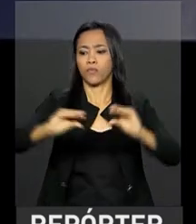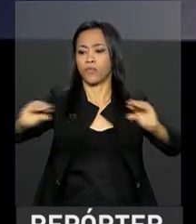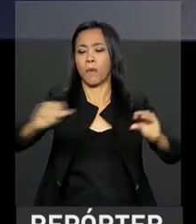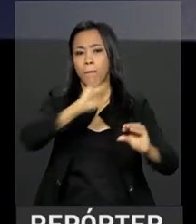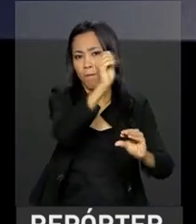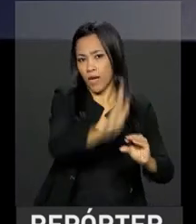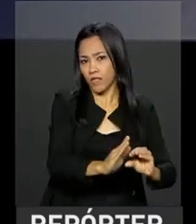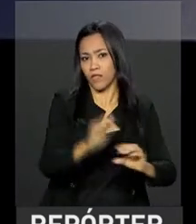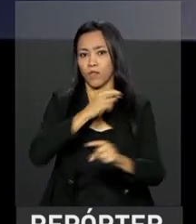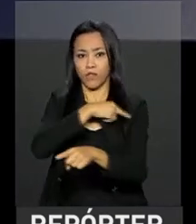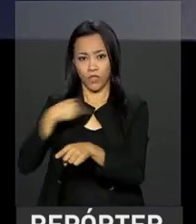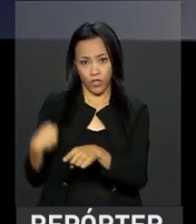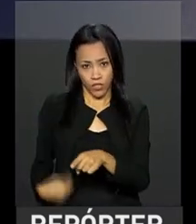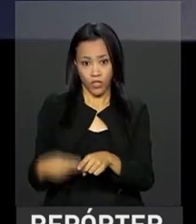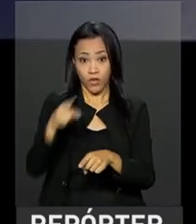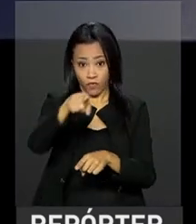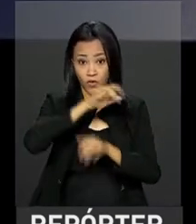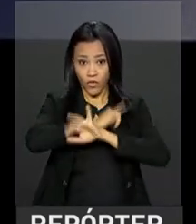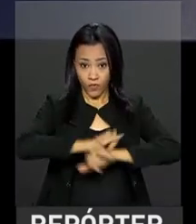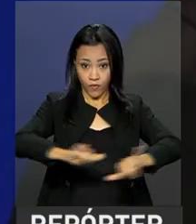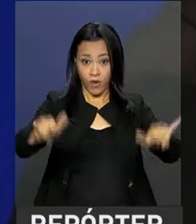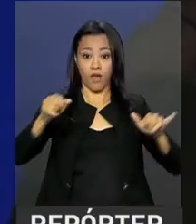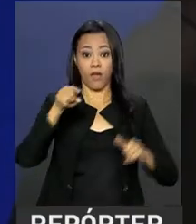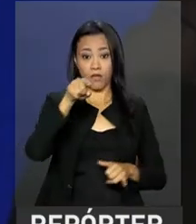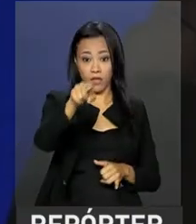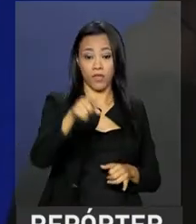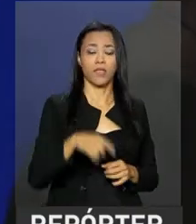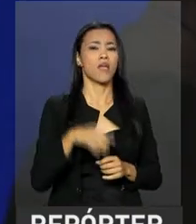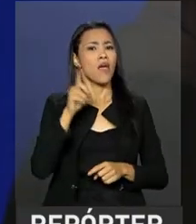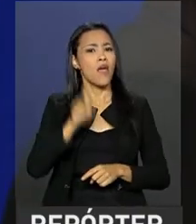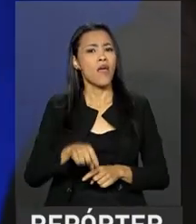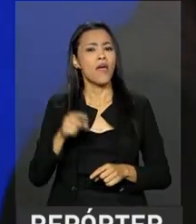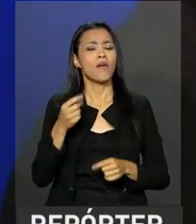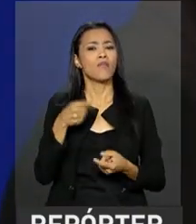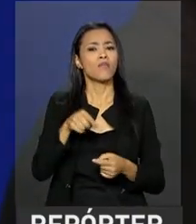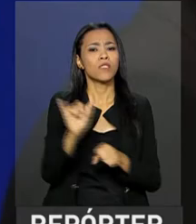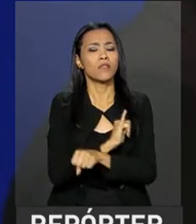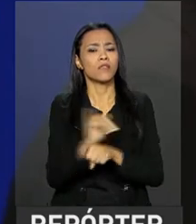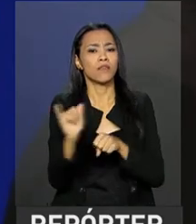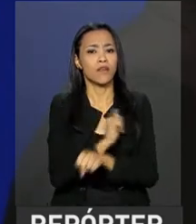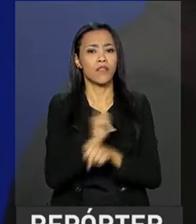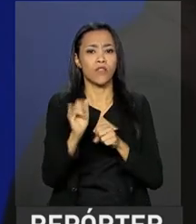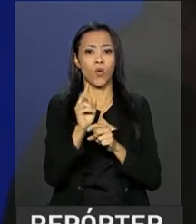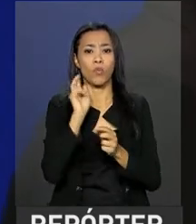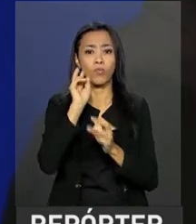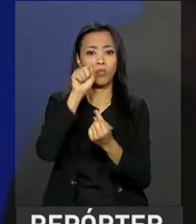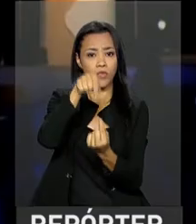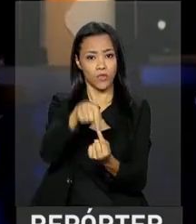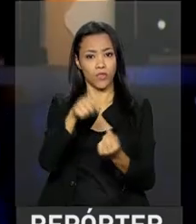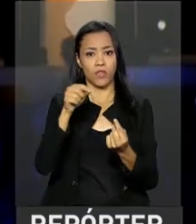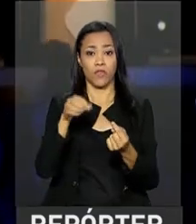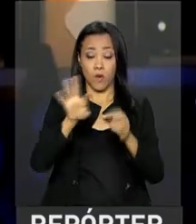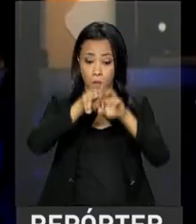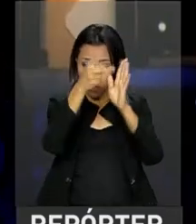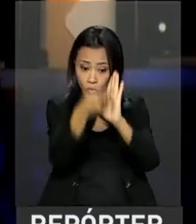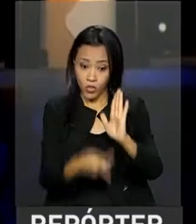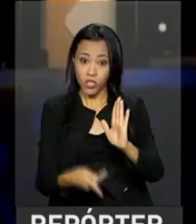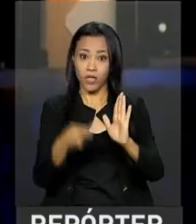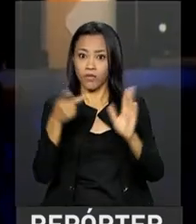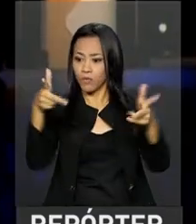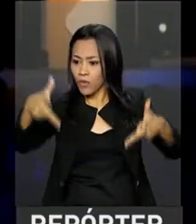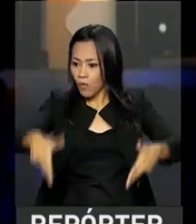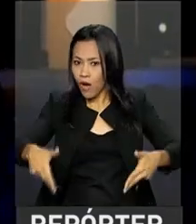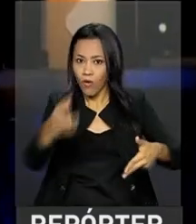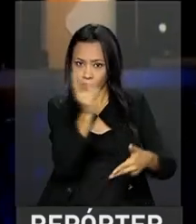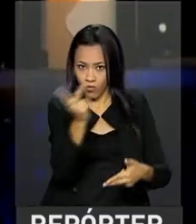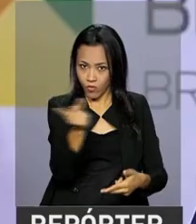durante o fórum de investimentos brasil 2017 o mecanismo de cooperação destinado a financiar os considerados de interesse comum para